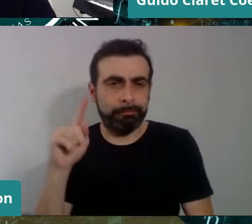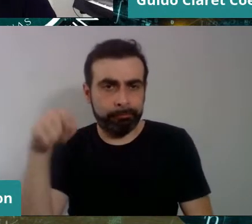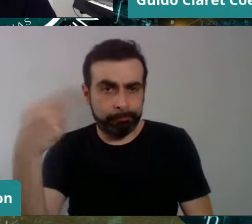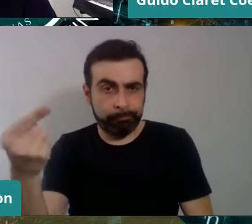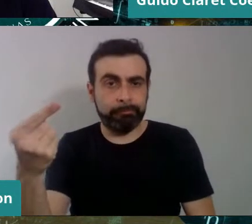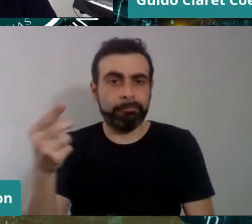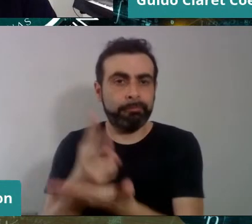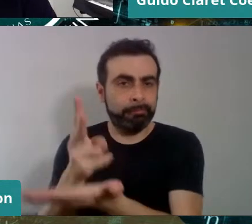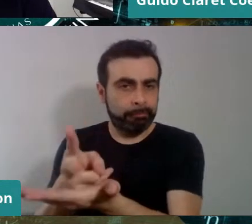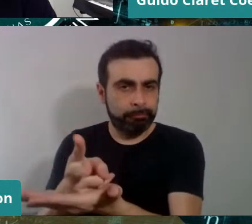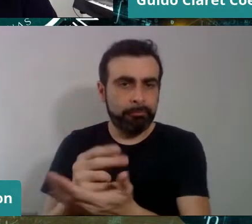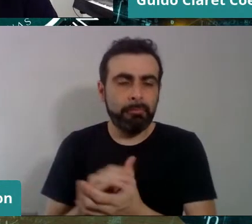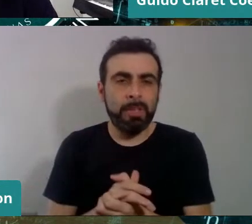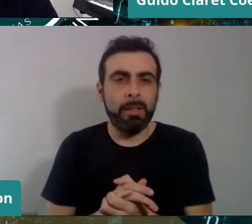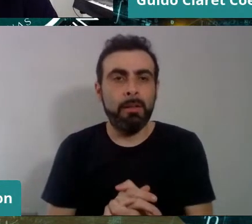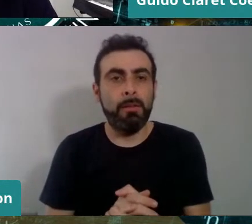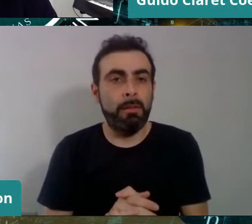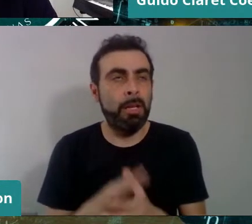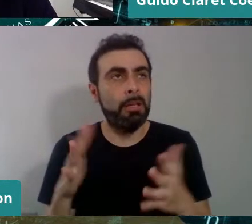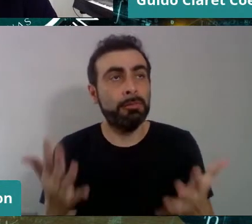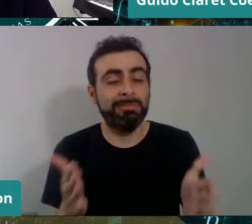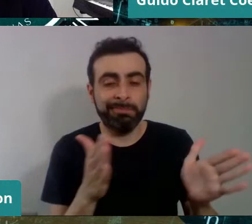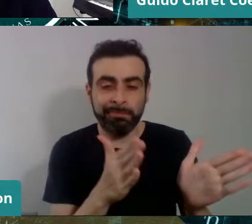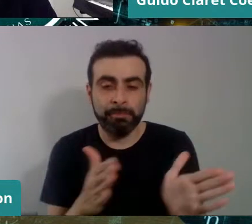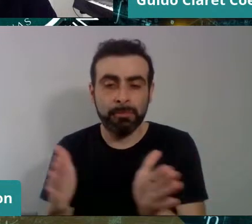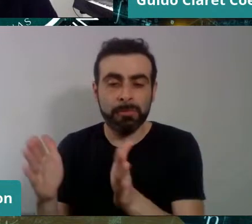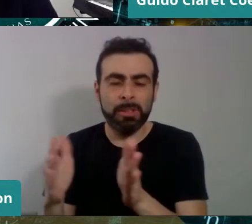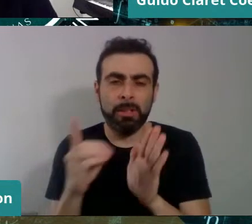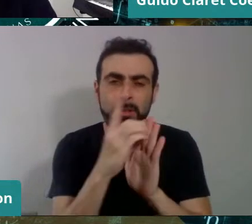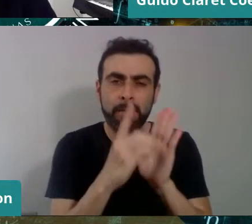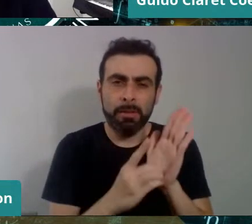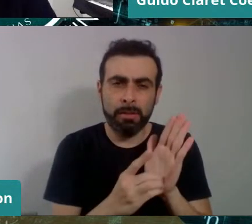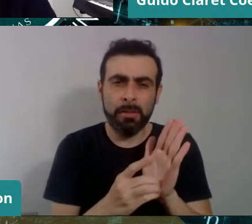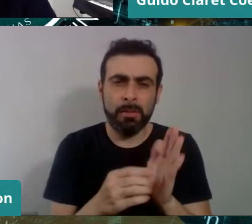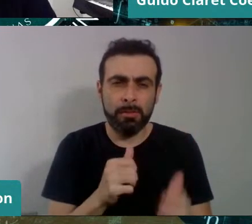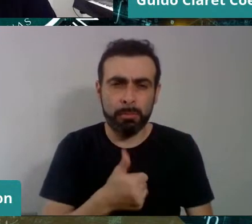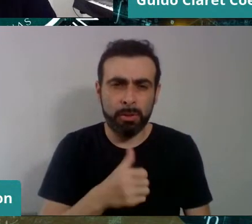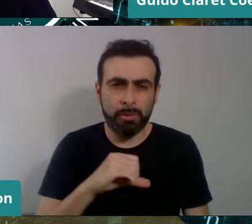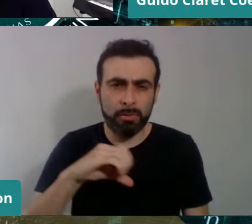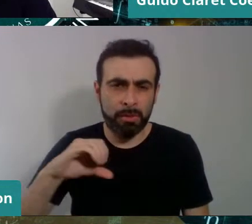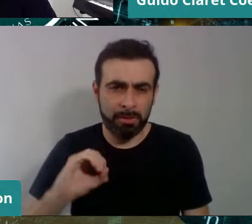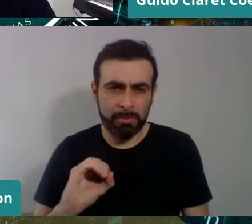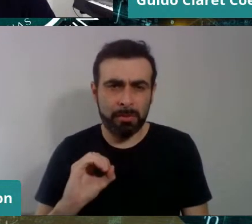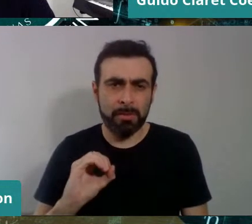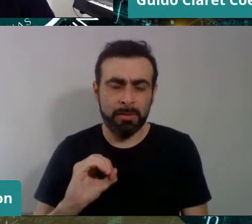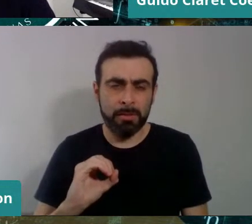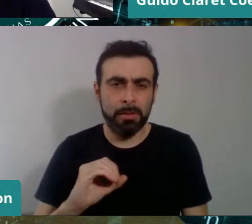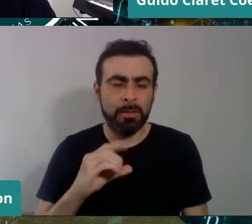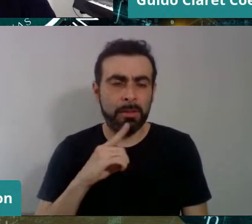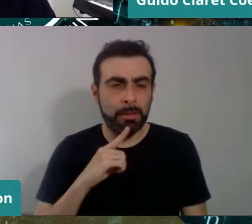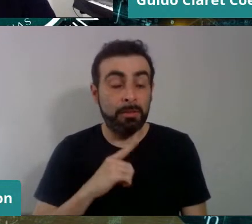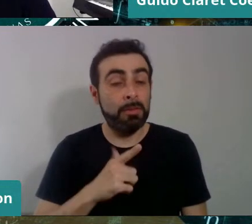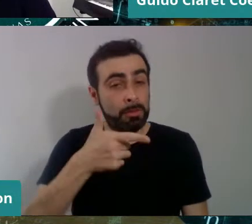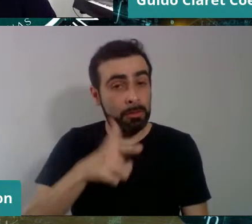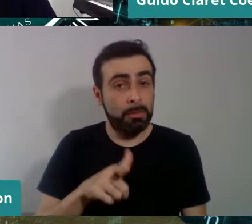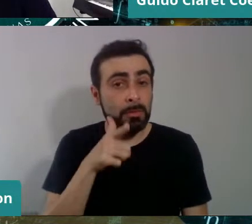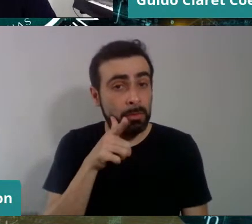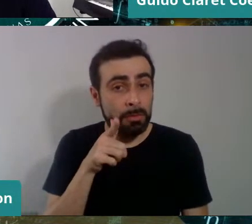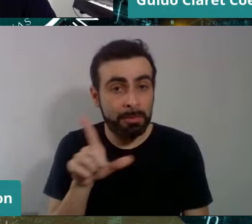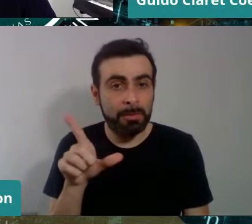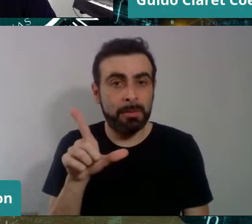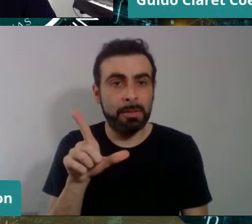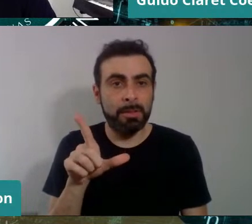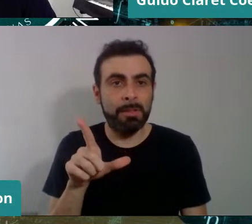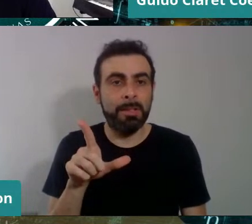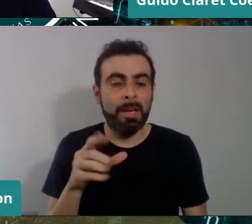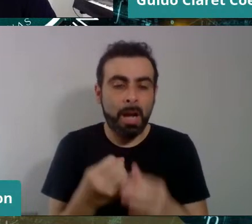E ela, já na década de 90, só que nós fomos conseguir reacender